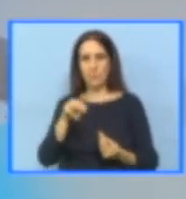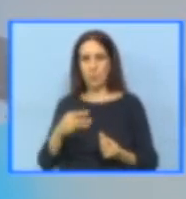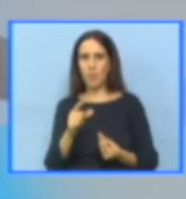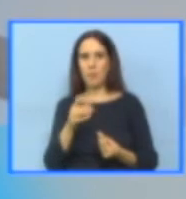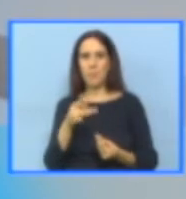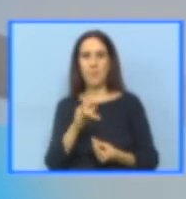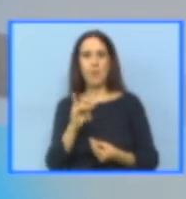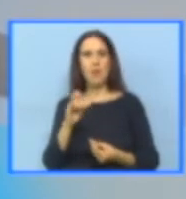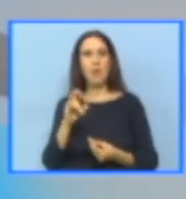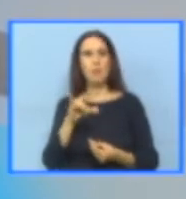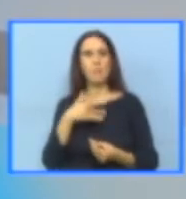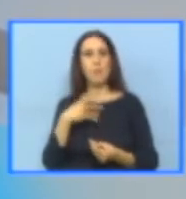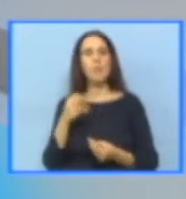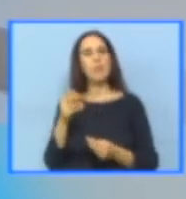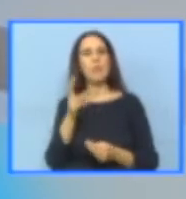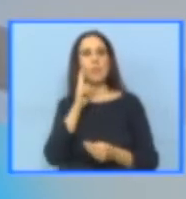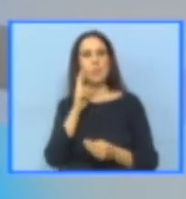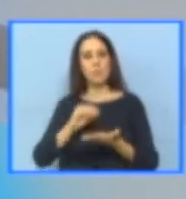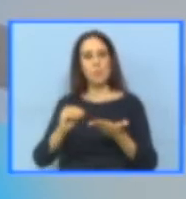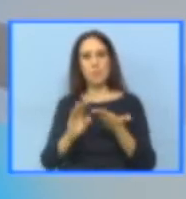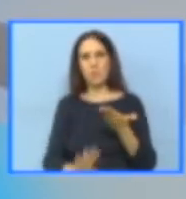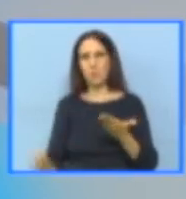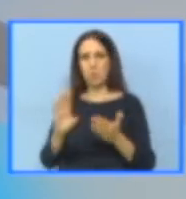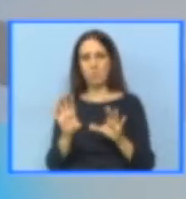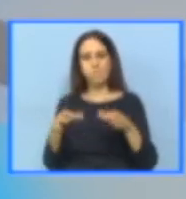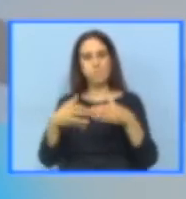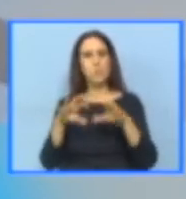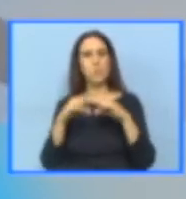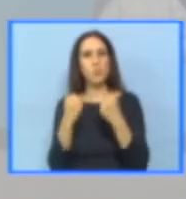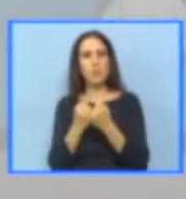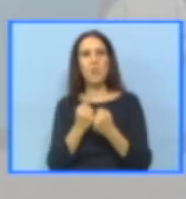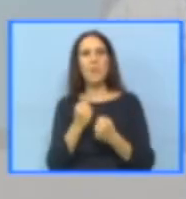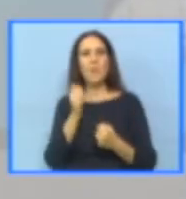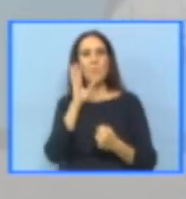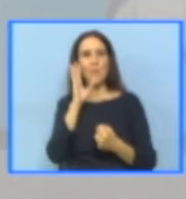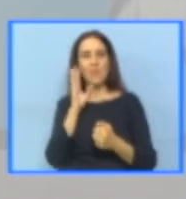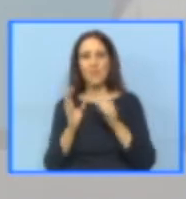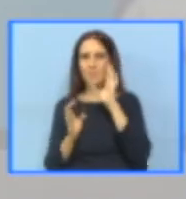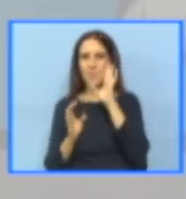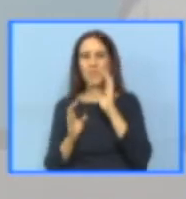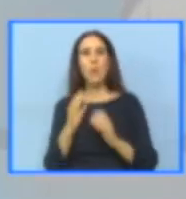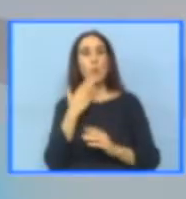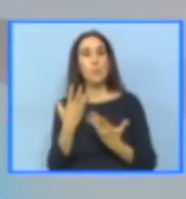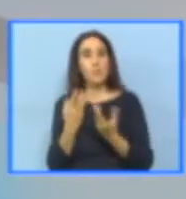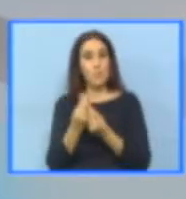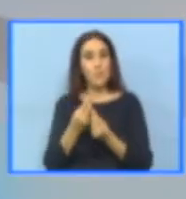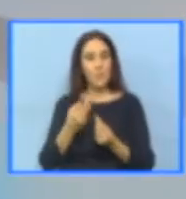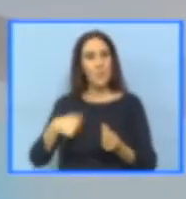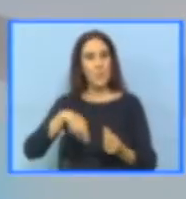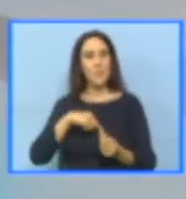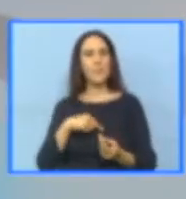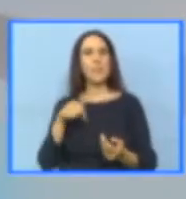que é o diretor do Secretariado Nacional da Pastoral Social. Boa tarde, obrigado por estar connosco. Este é um dia